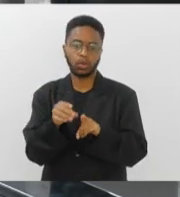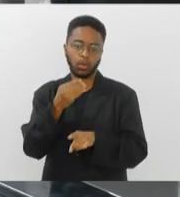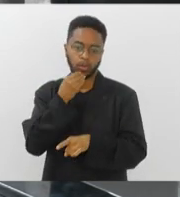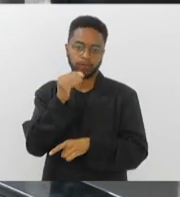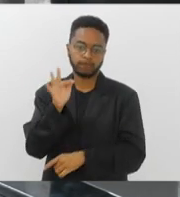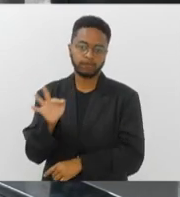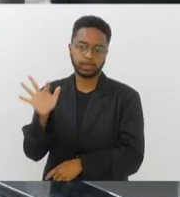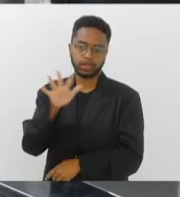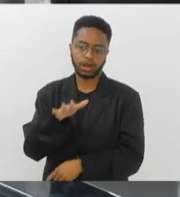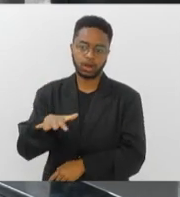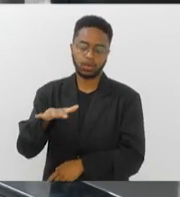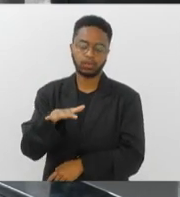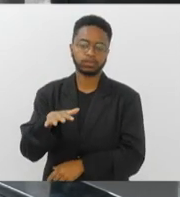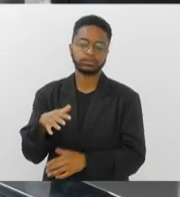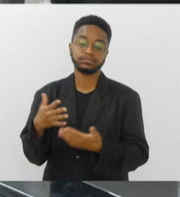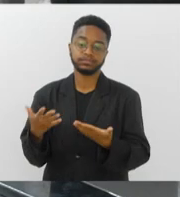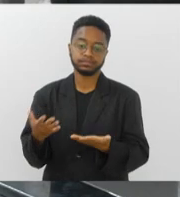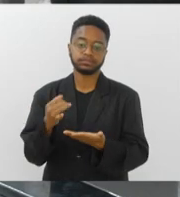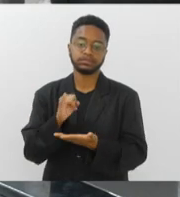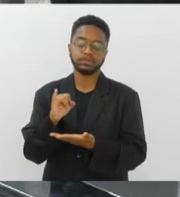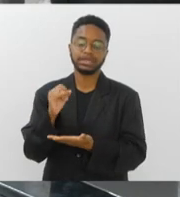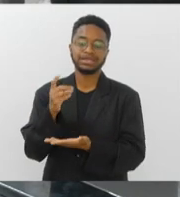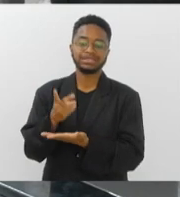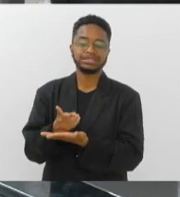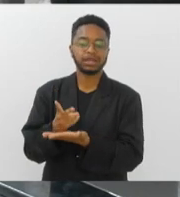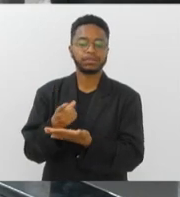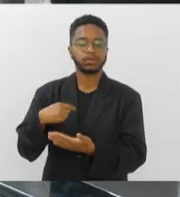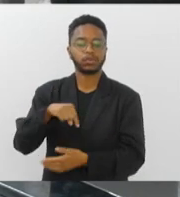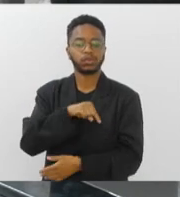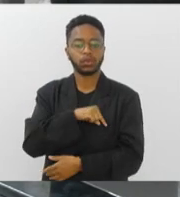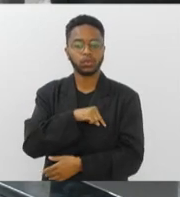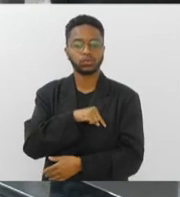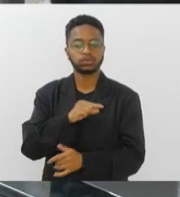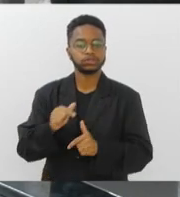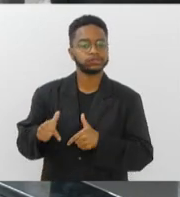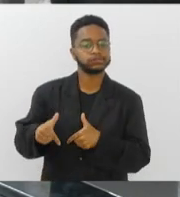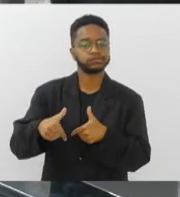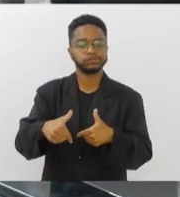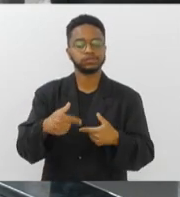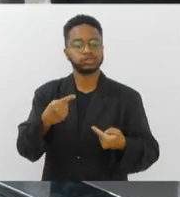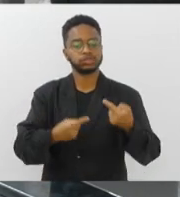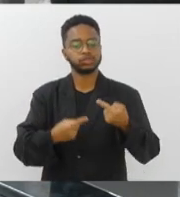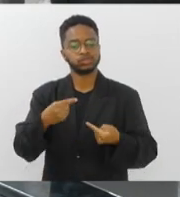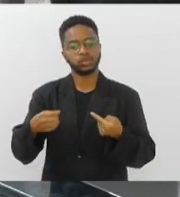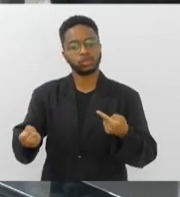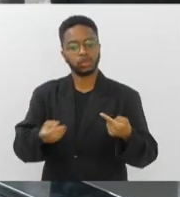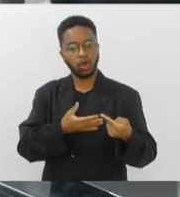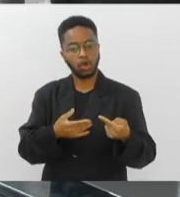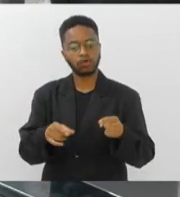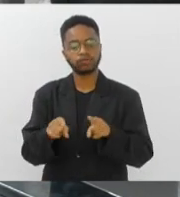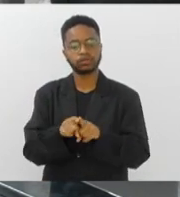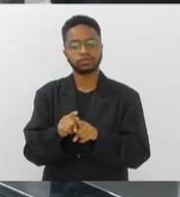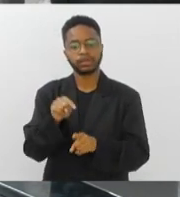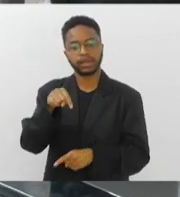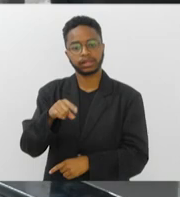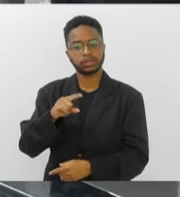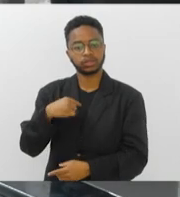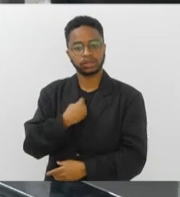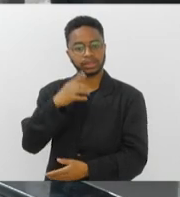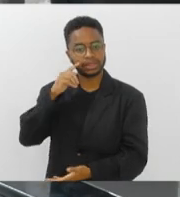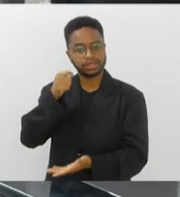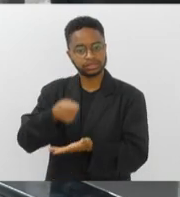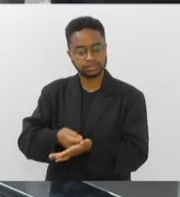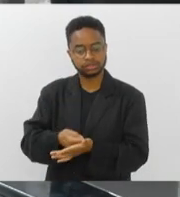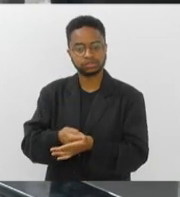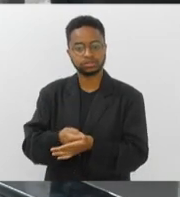Parlamento Federal. E cada vez que a gente dá ensejo às novas discussões do que aqui decidimos nas Cortes